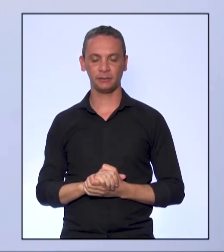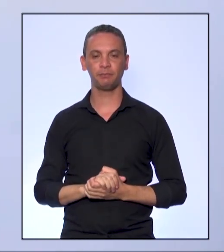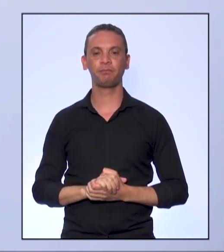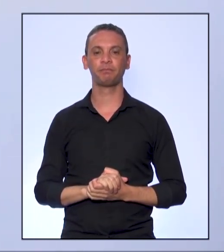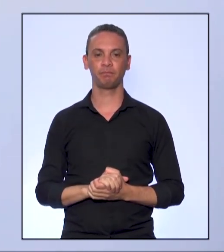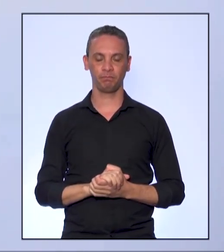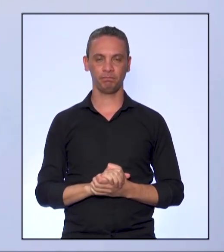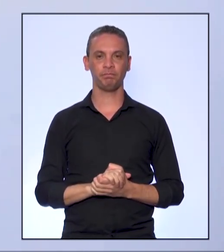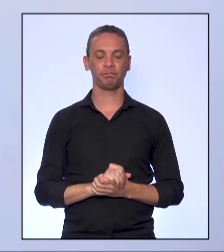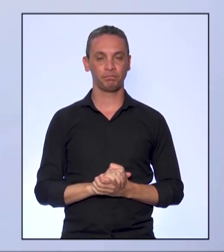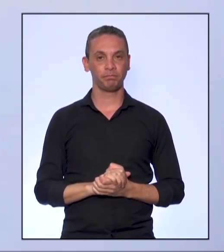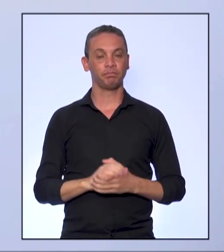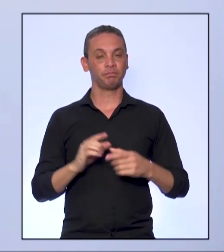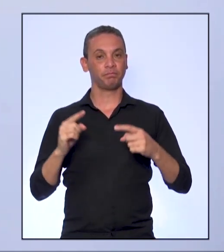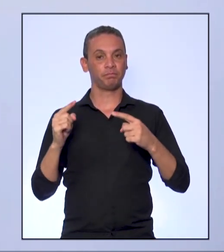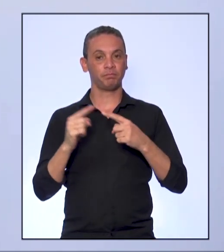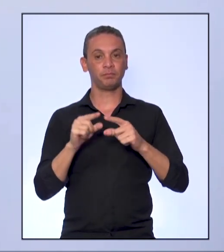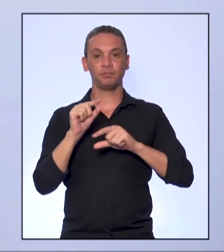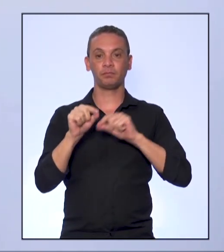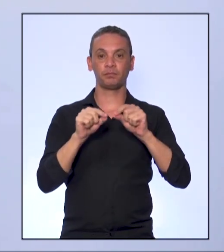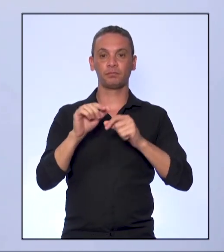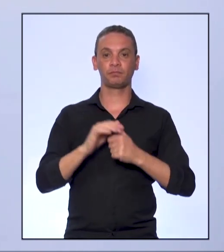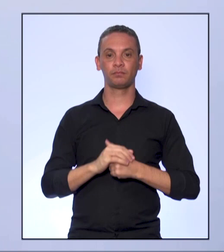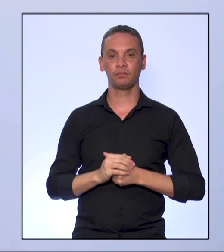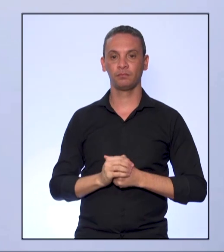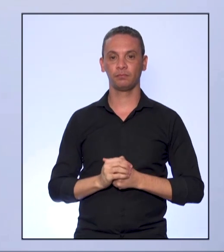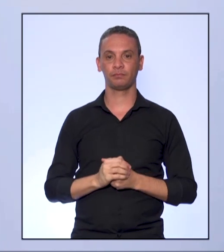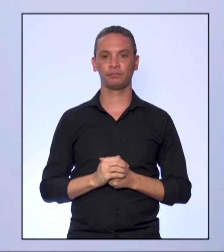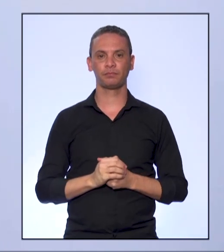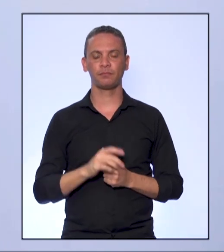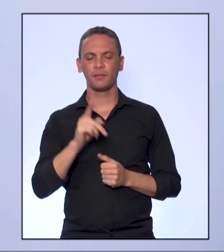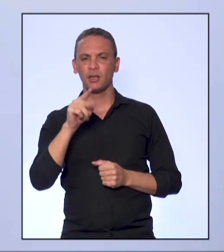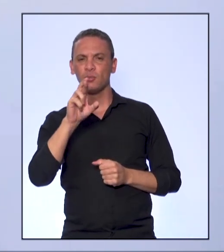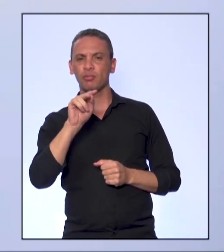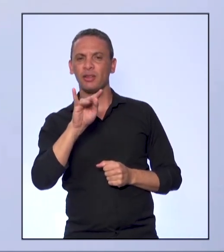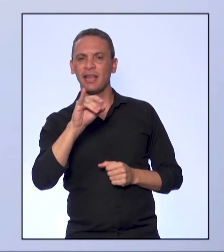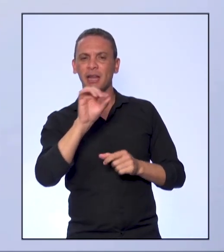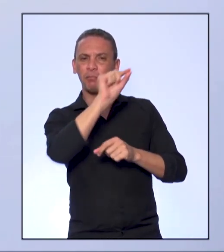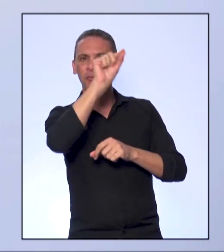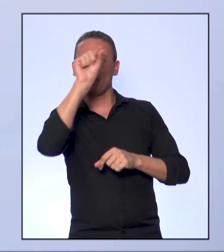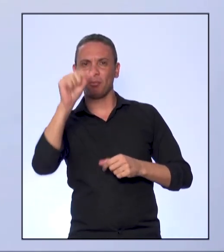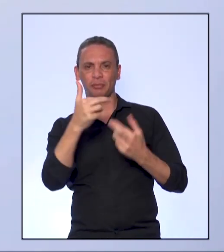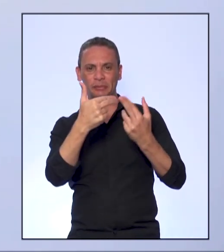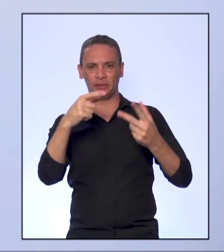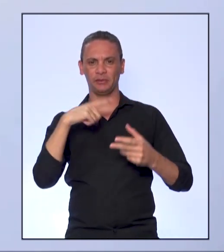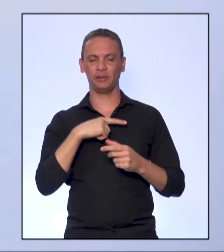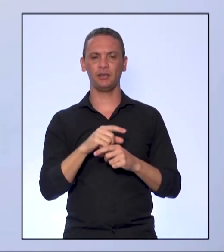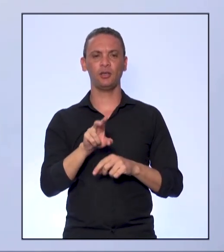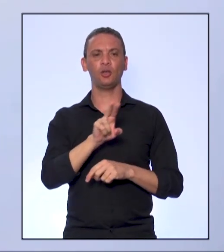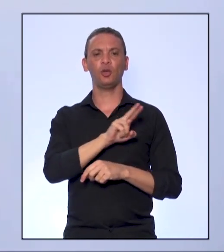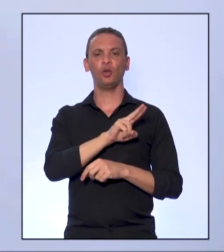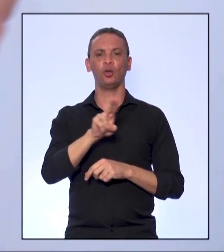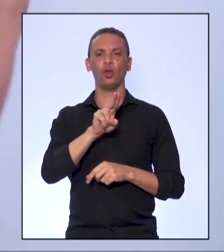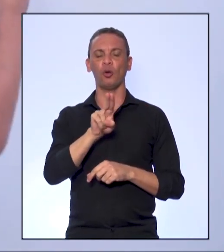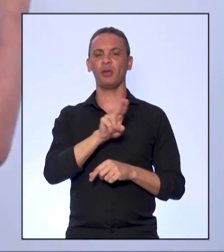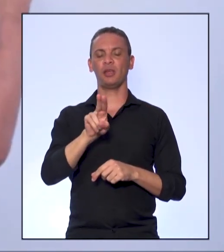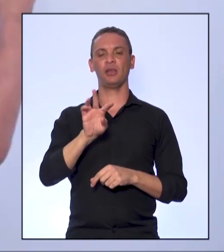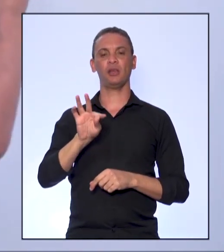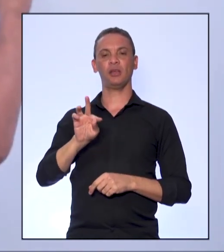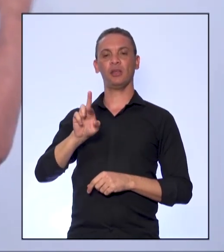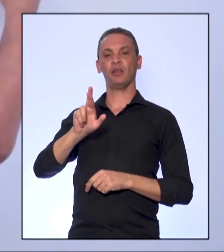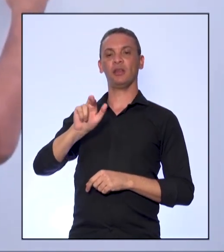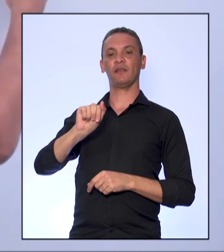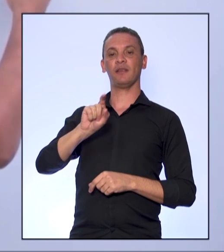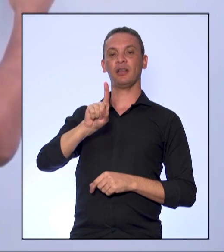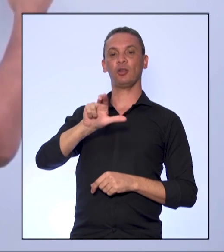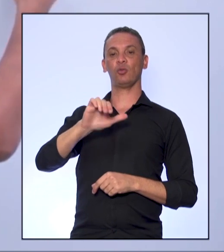proteínas para colocar aqui proteína, olha, tem proteína, é um processo que a gente chama de tradução. Posso dar exemplo